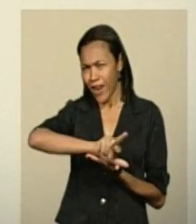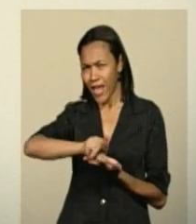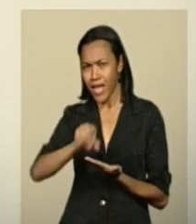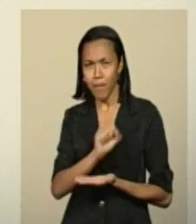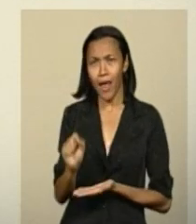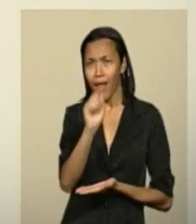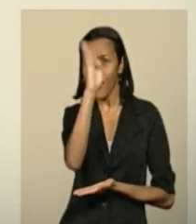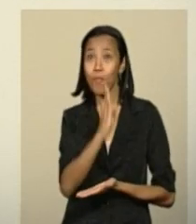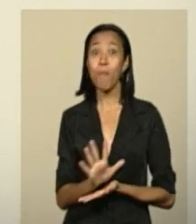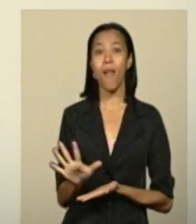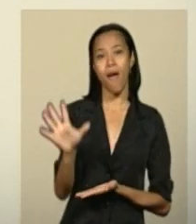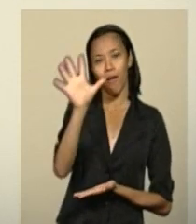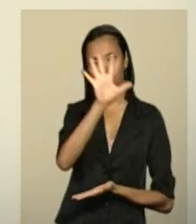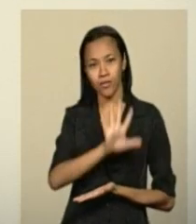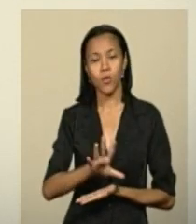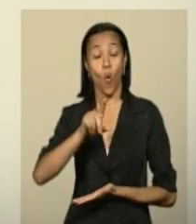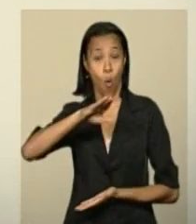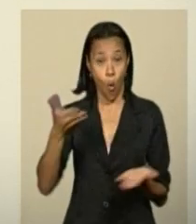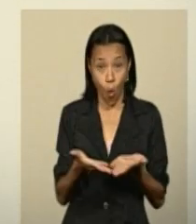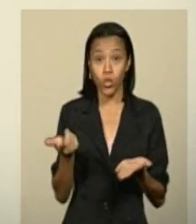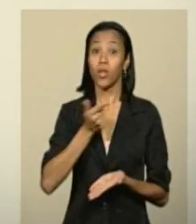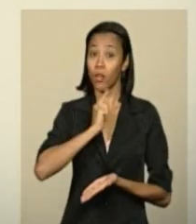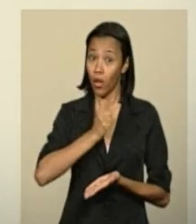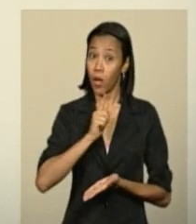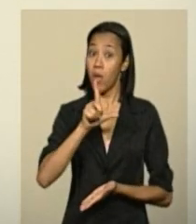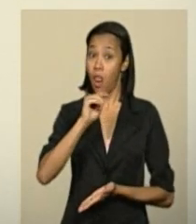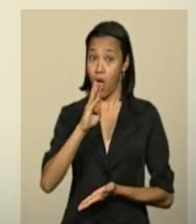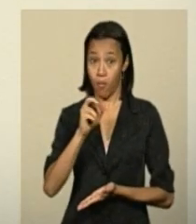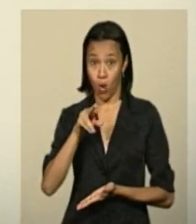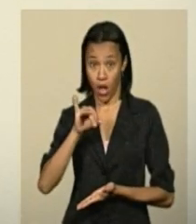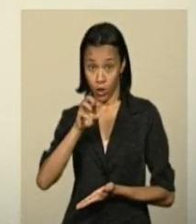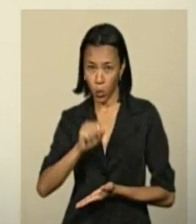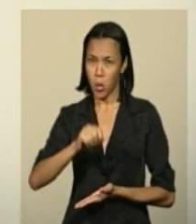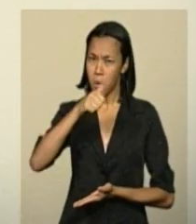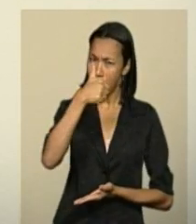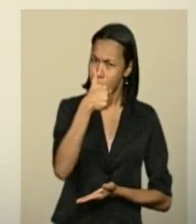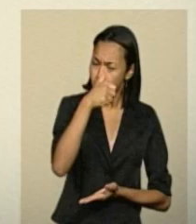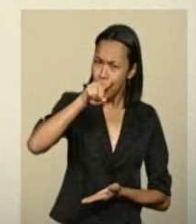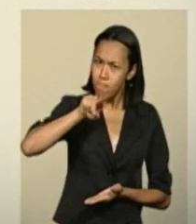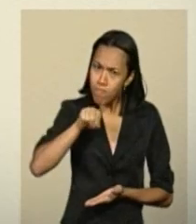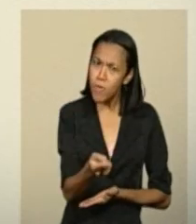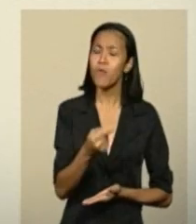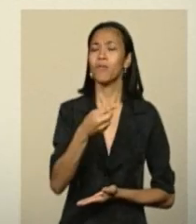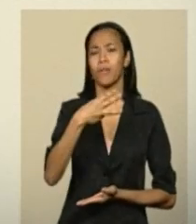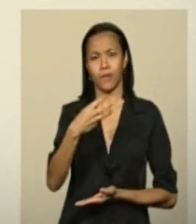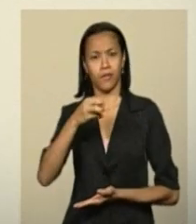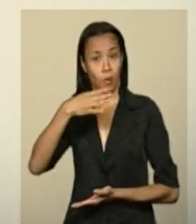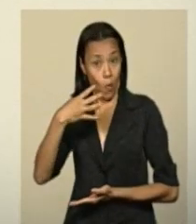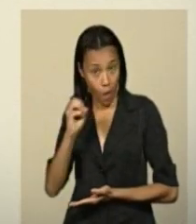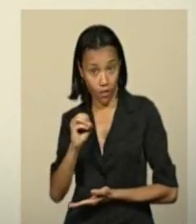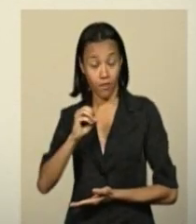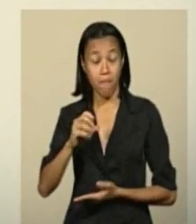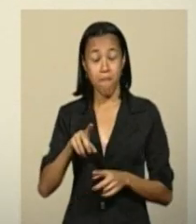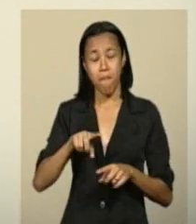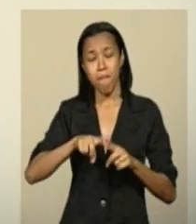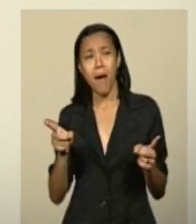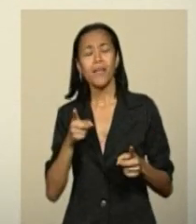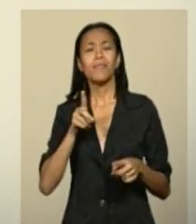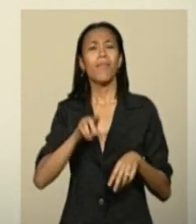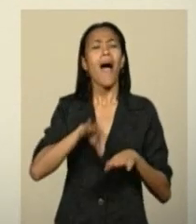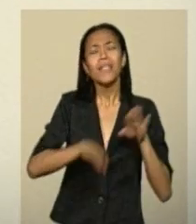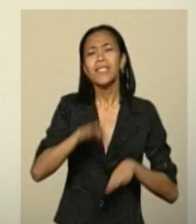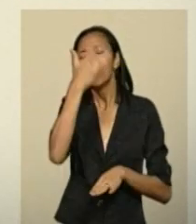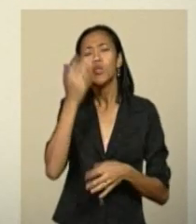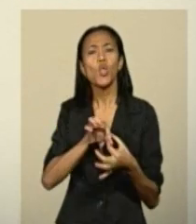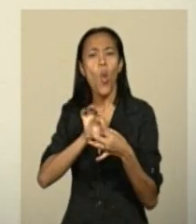regiões do país hoje nós temos laboratórios em 1304 municípios brasileiros mas Presidente às vezes essas pessoas